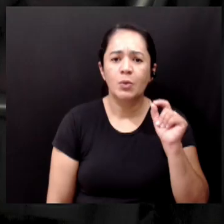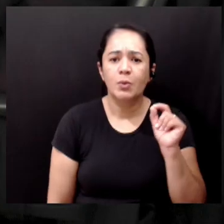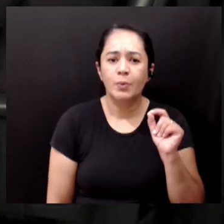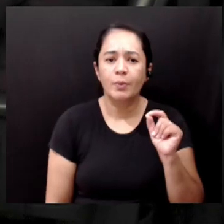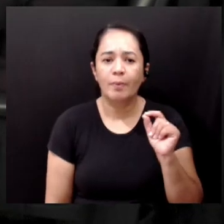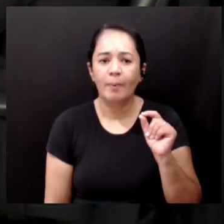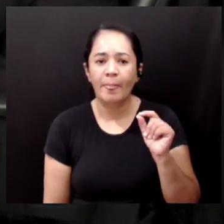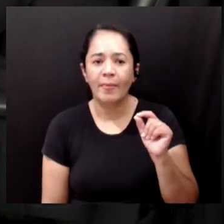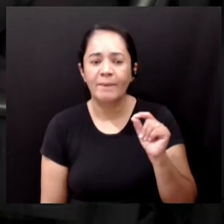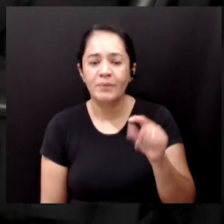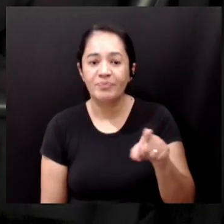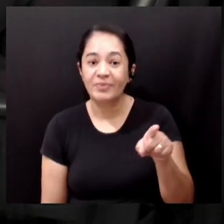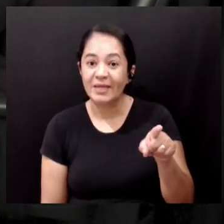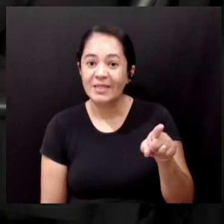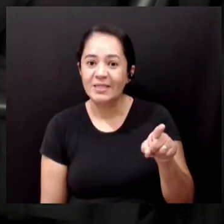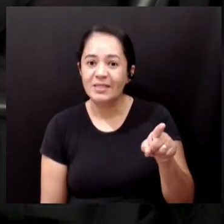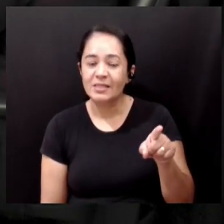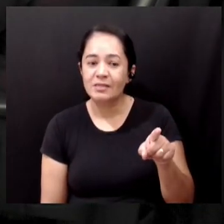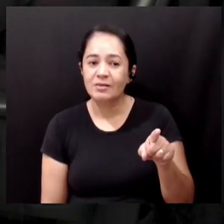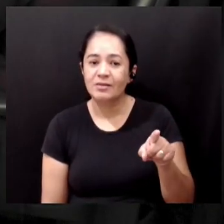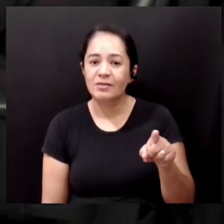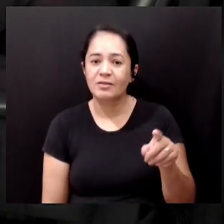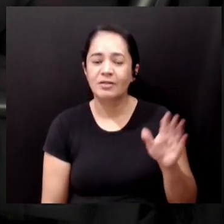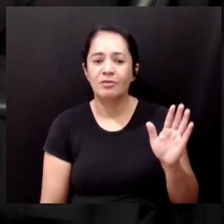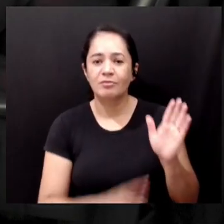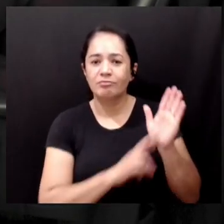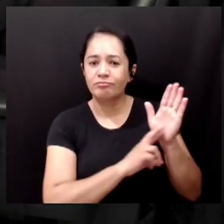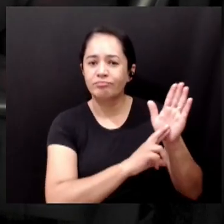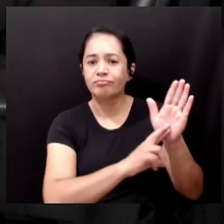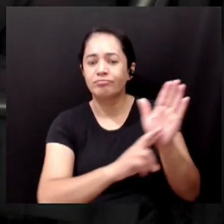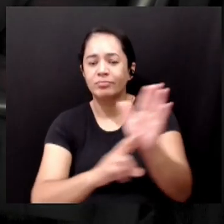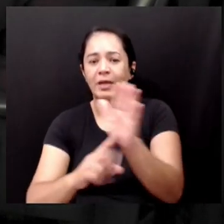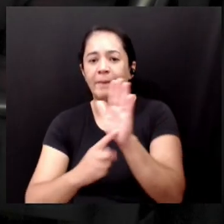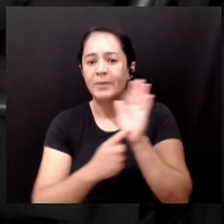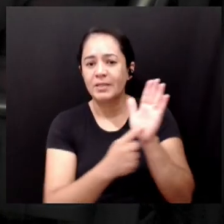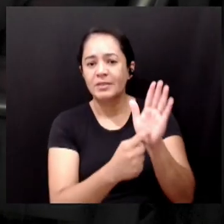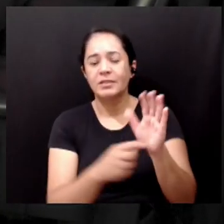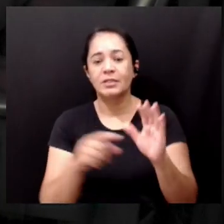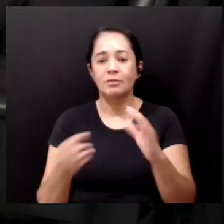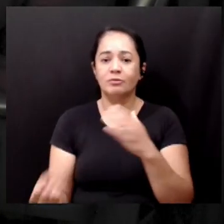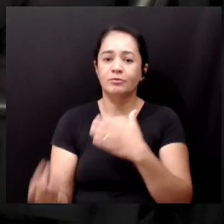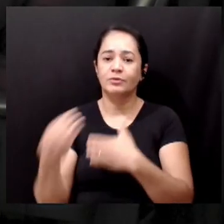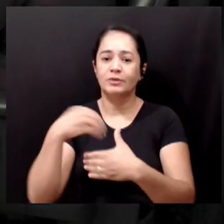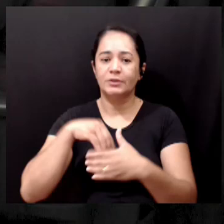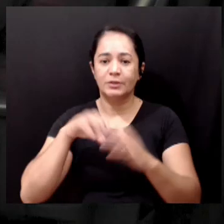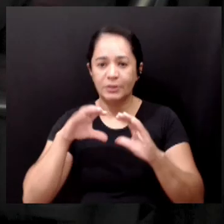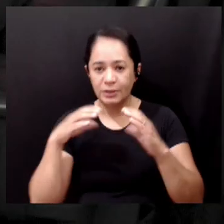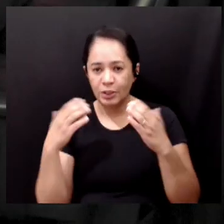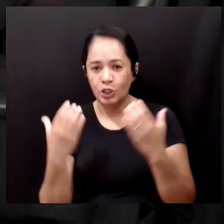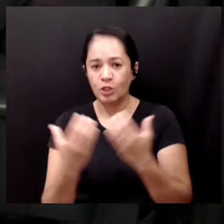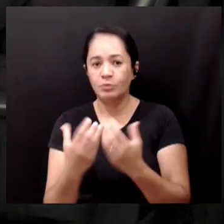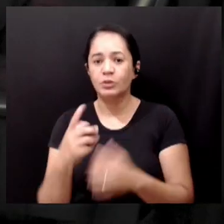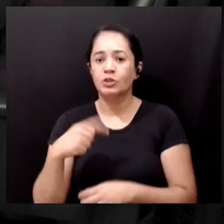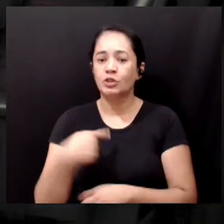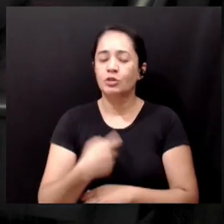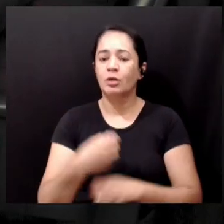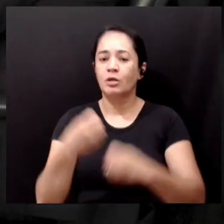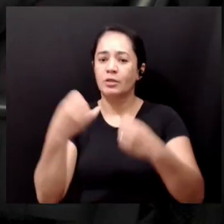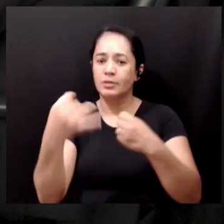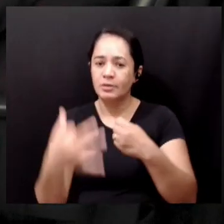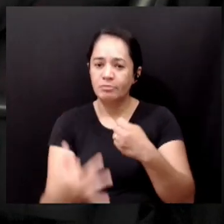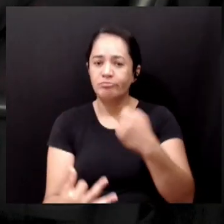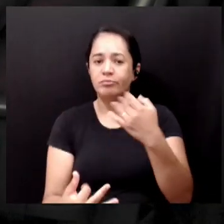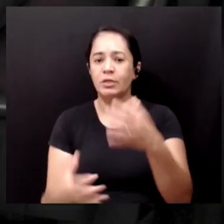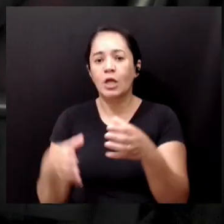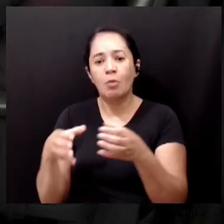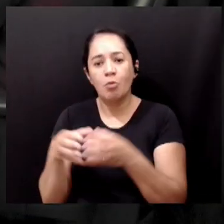Esse daí são as representações que a gente faz, né, dentro da comunidade. A gente explica um pouco o que é o departamento do pai. Não, eu não